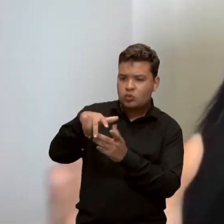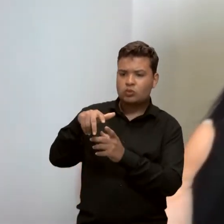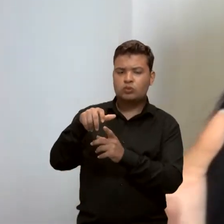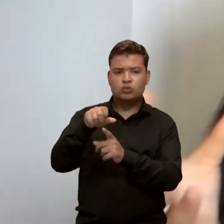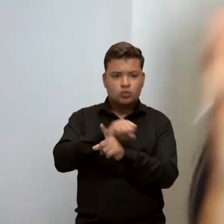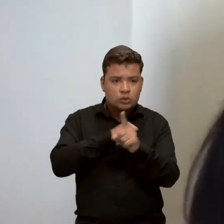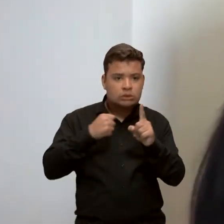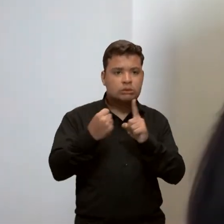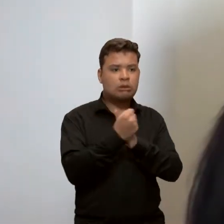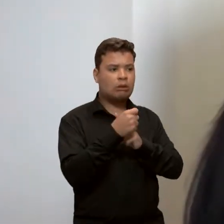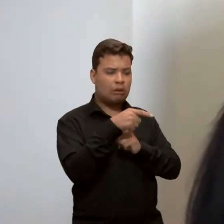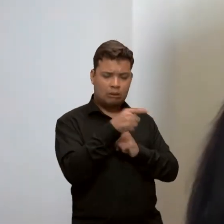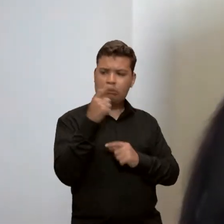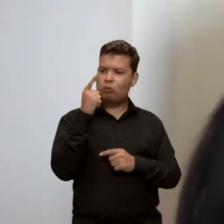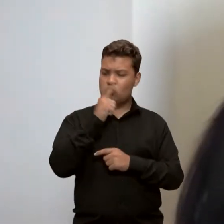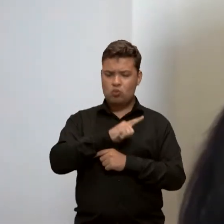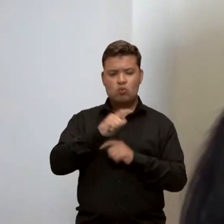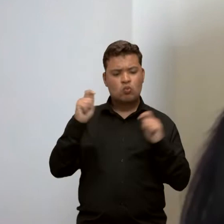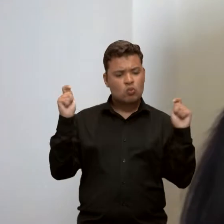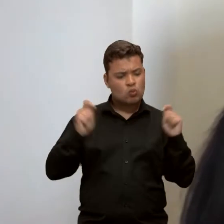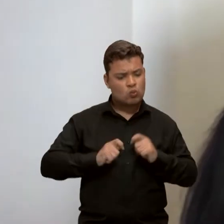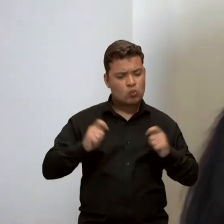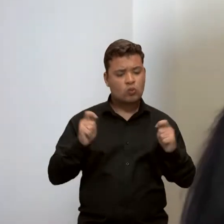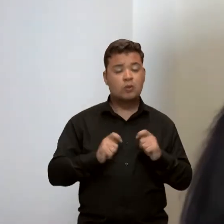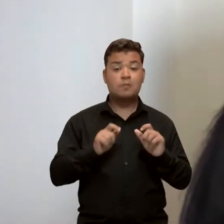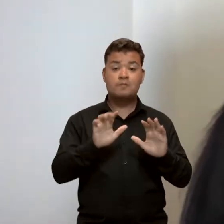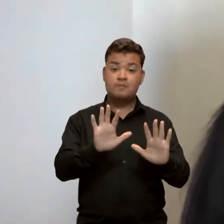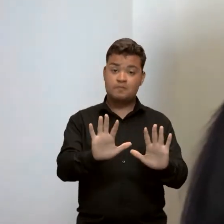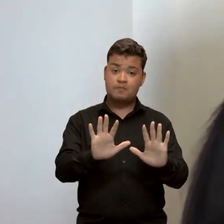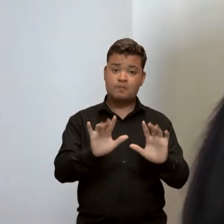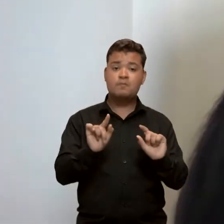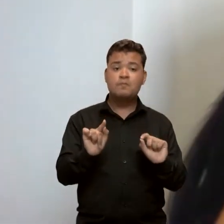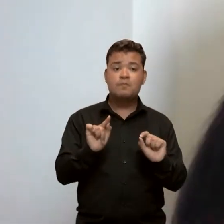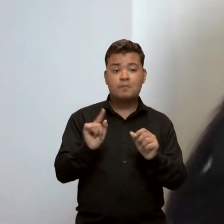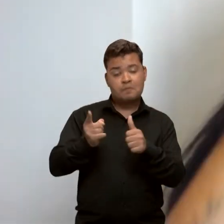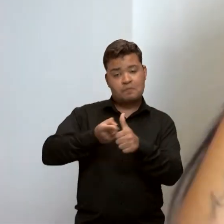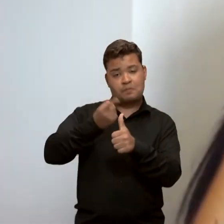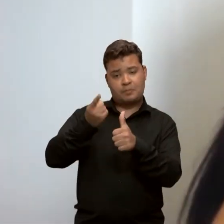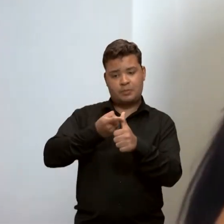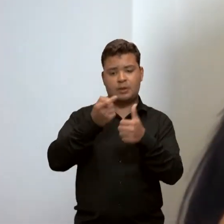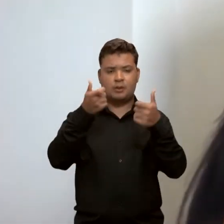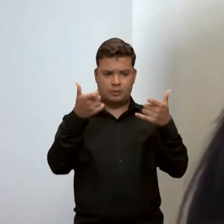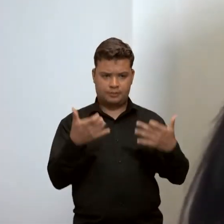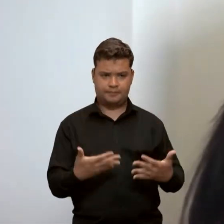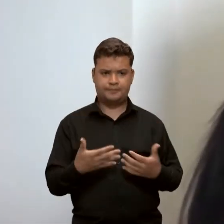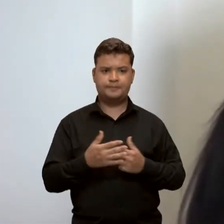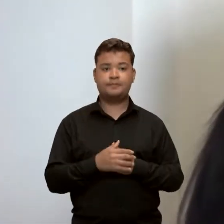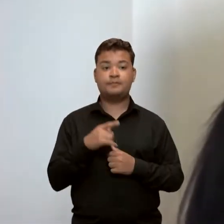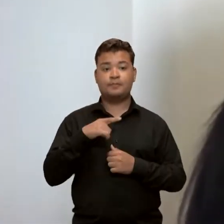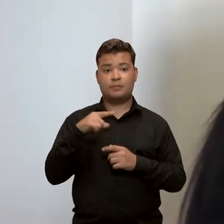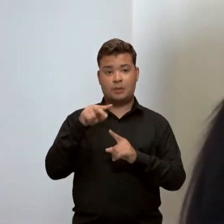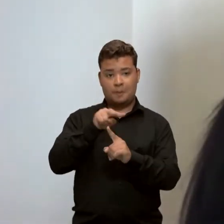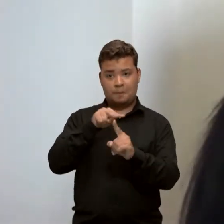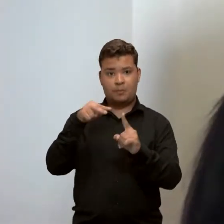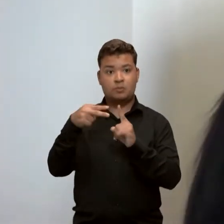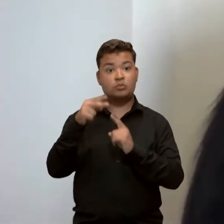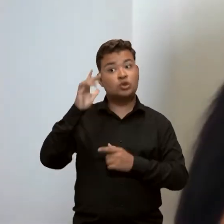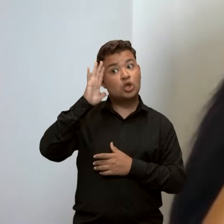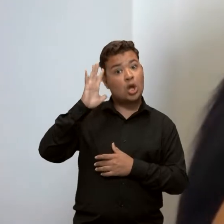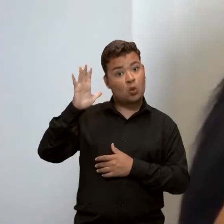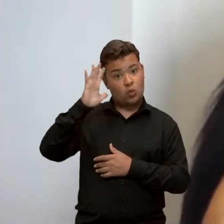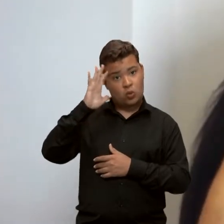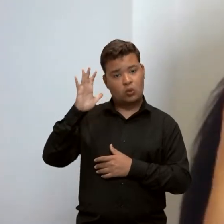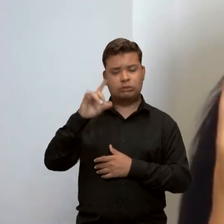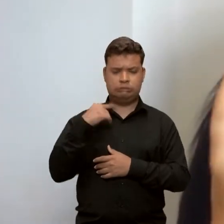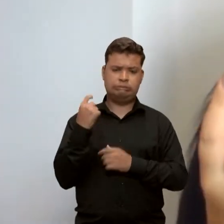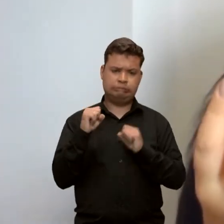criança. Inicialmente, é necessário mencionar que, a partir da perspectiva teórica que nós defendemos,